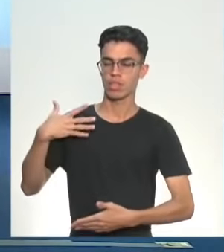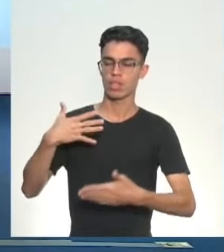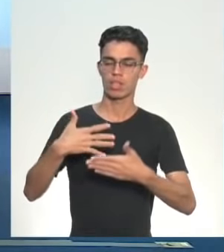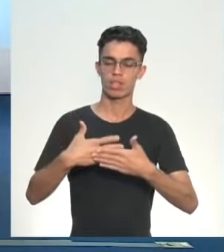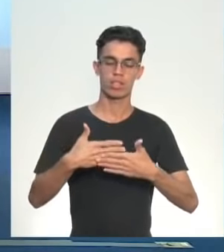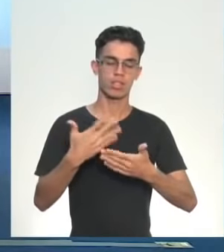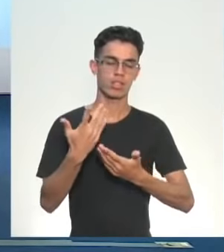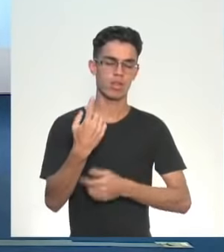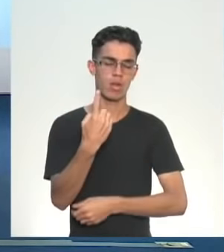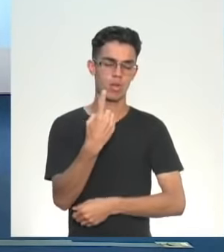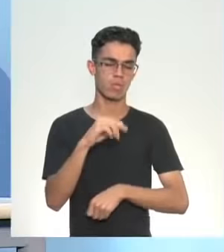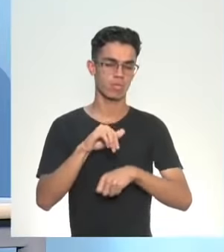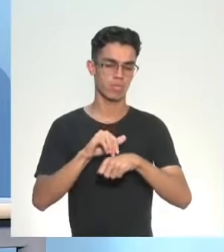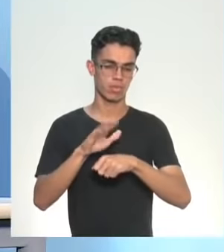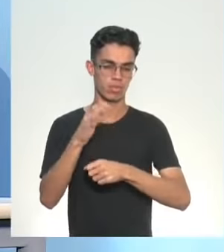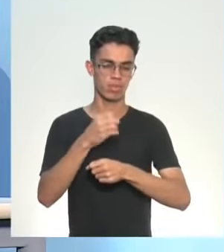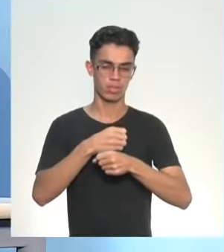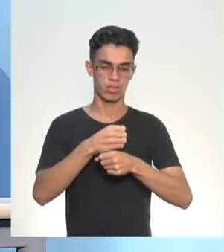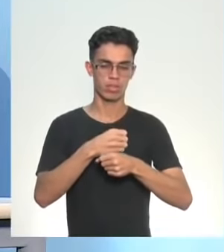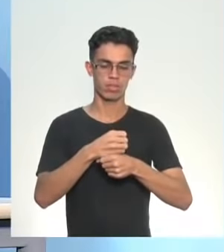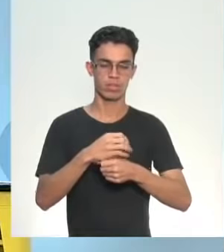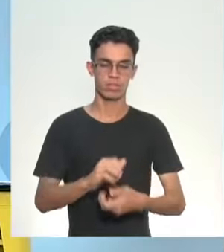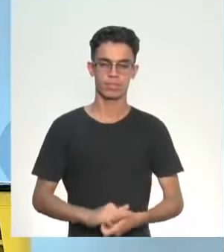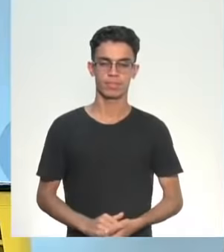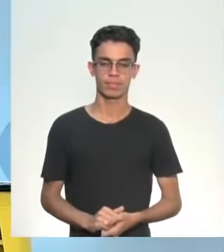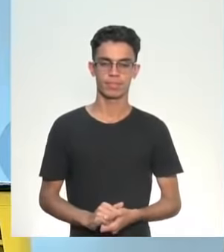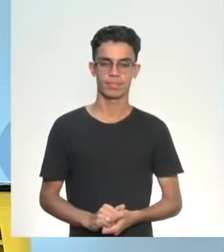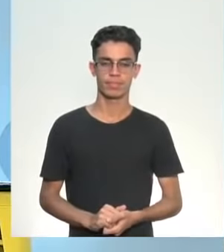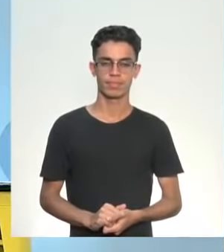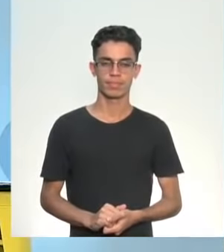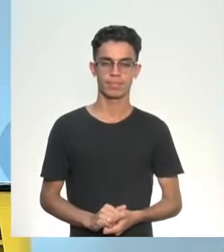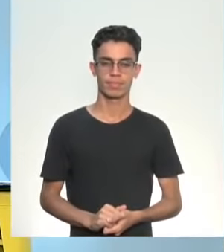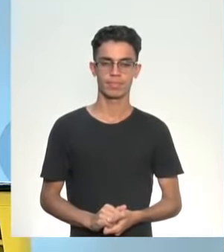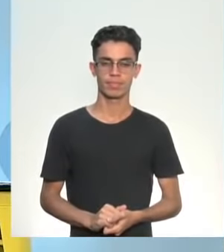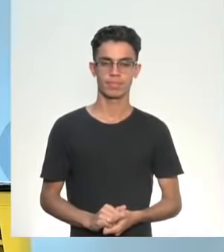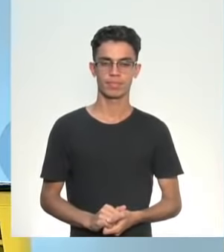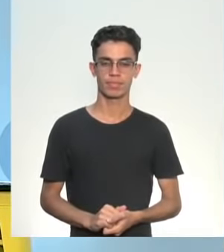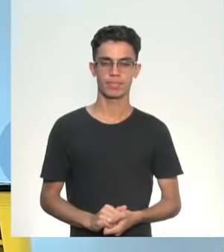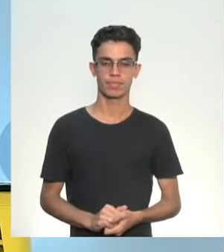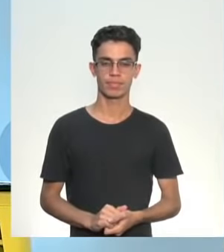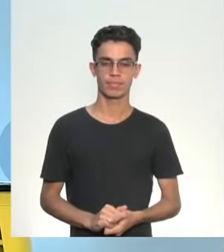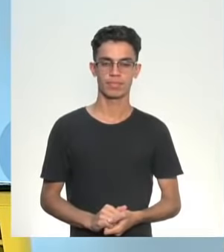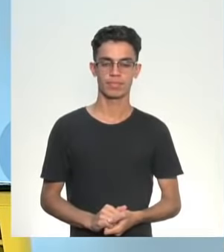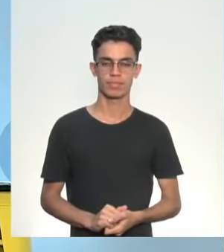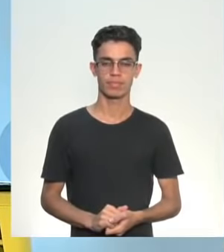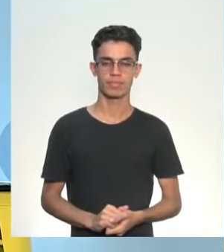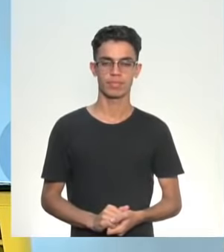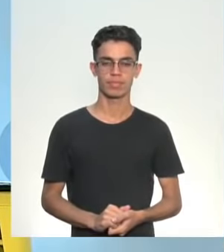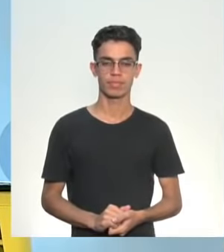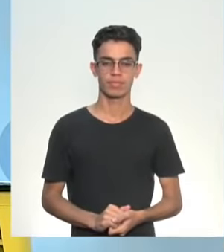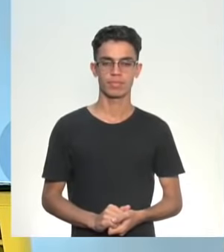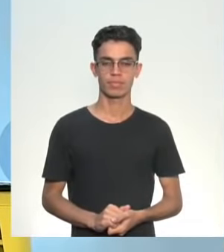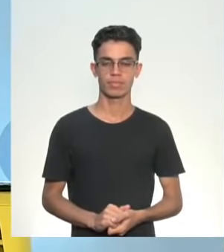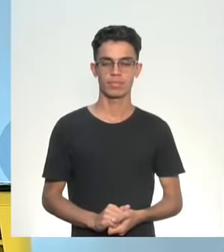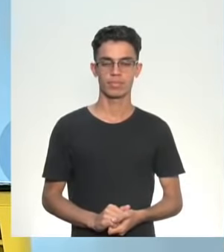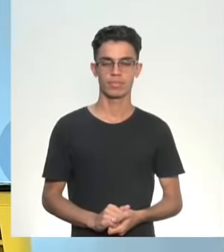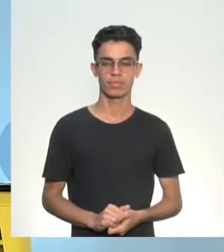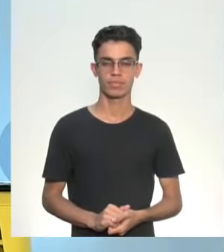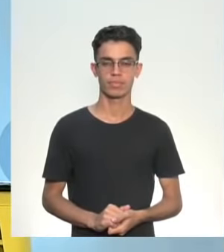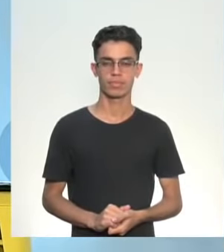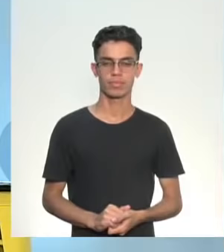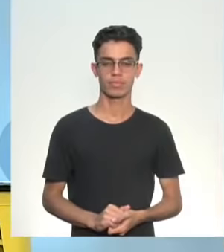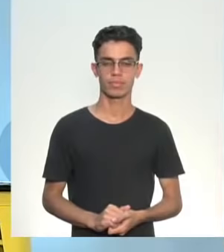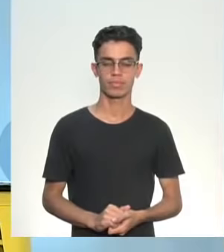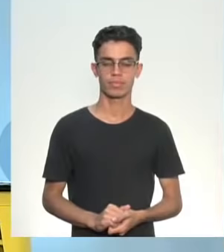há mais de um ano né de deve guardar uma irmã mora na Year We Are Going From This Kind of them so sweet